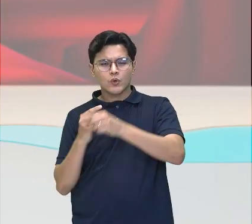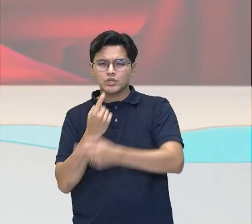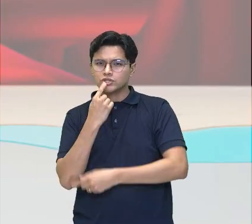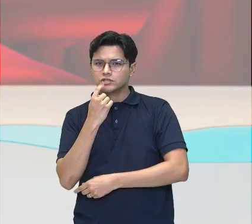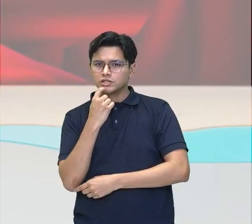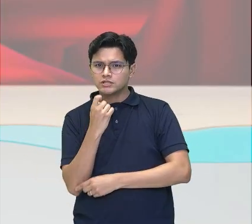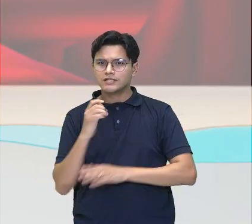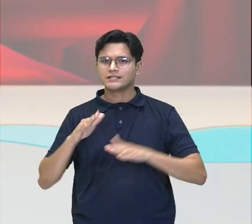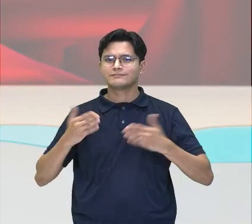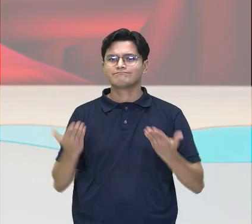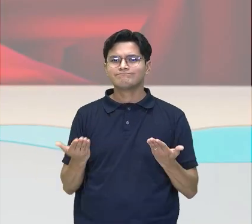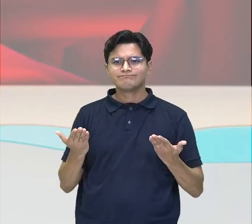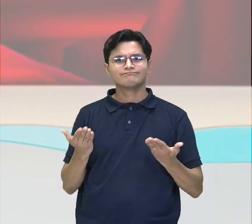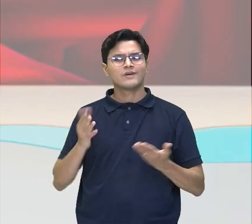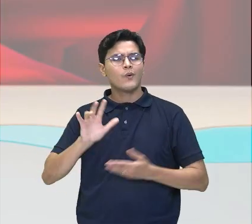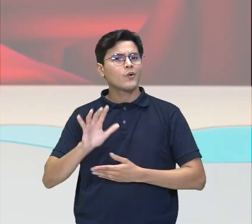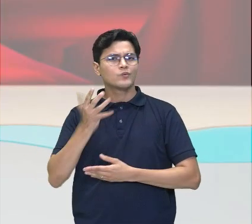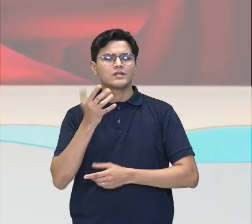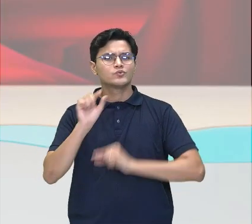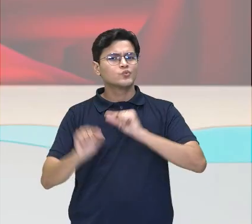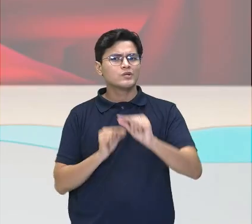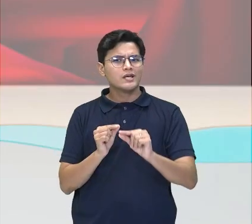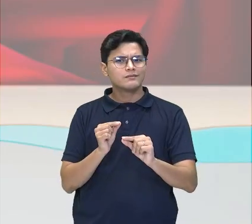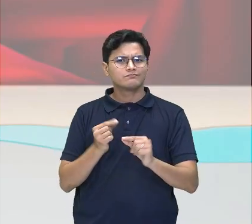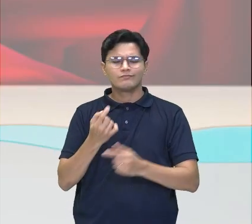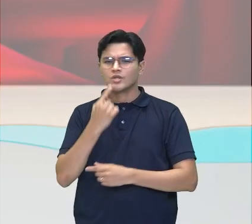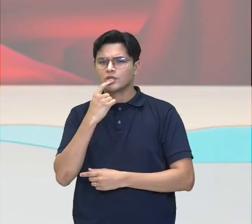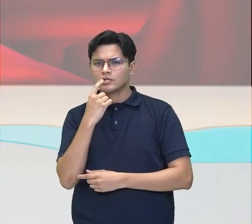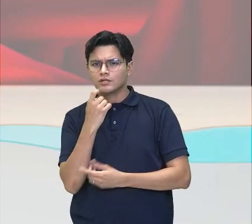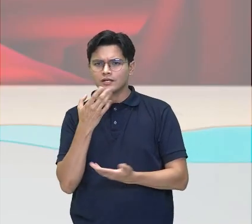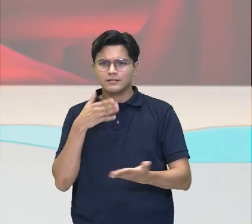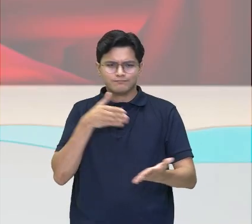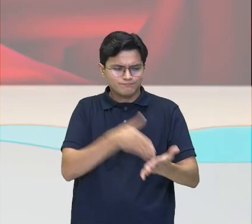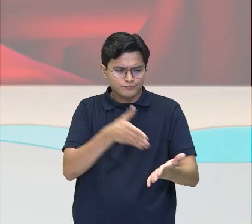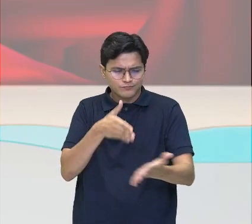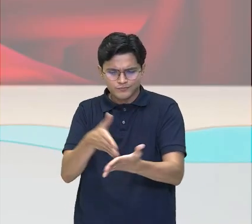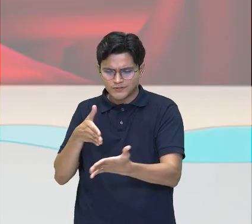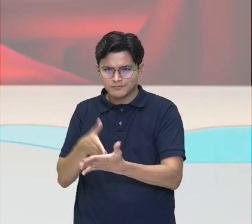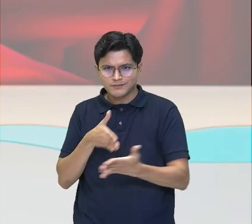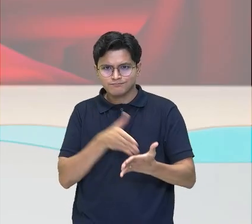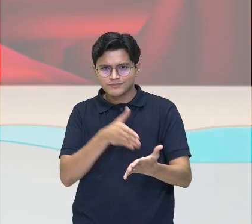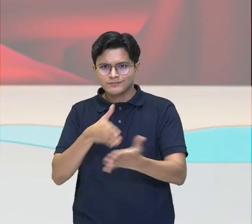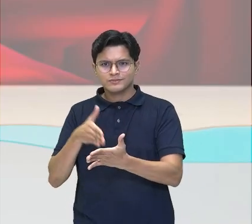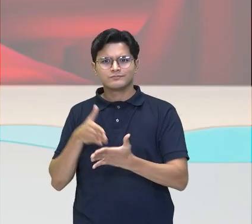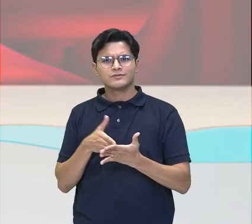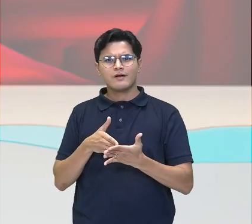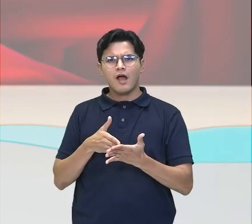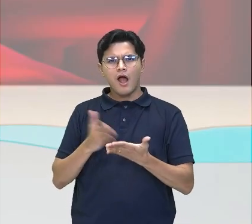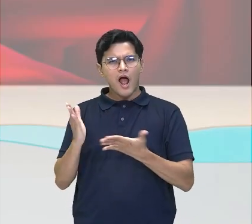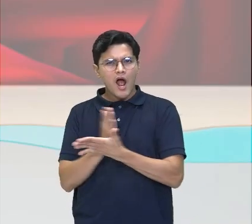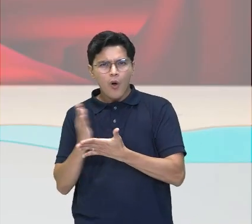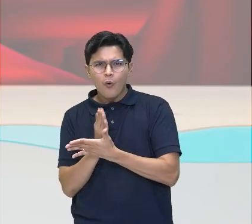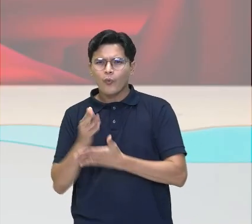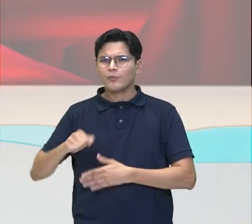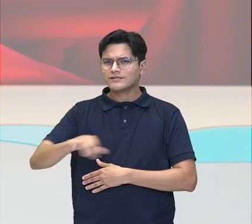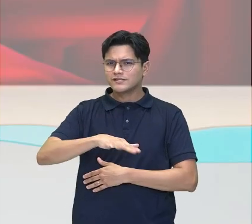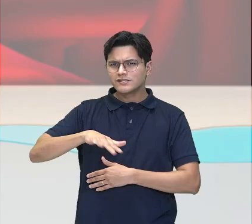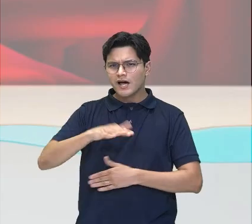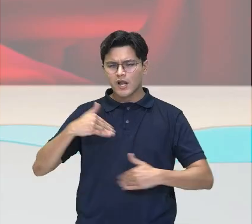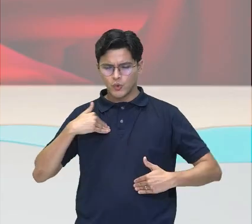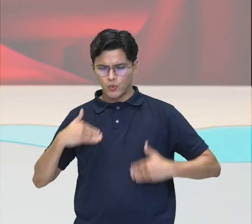obstruído, né? O sangue não passa, algumas áreas não recebem sangue, algumas áreas começam a